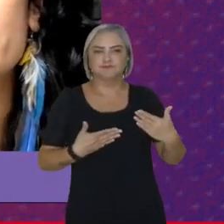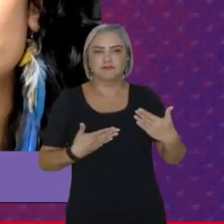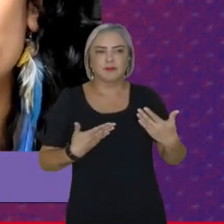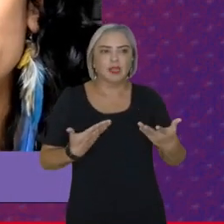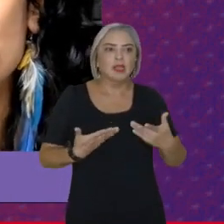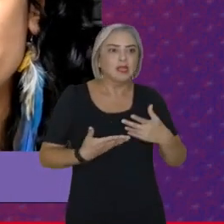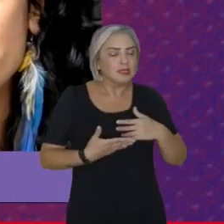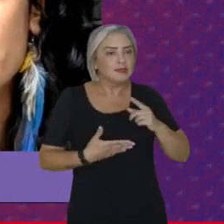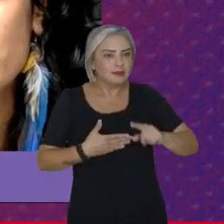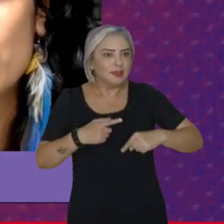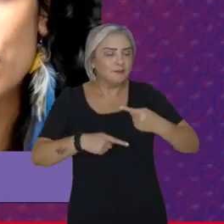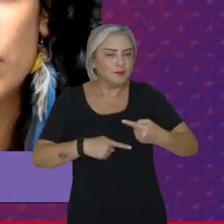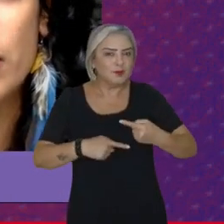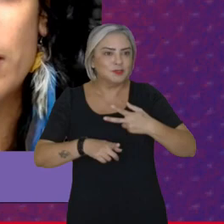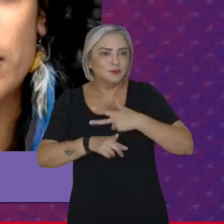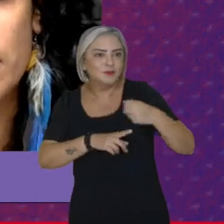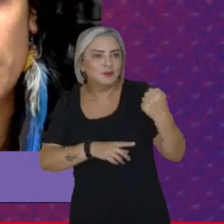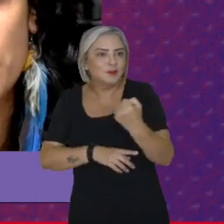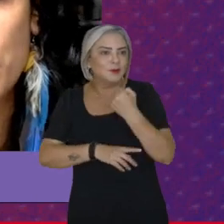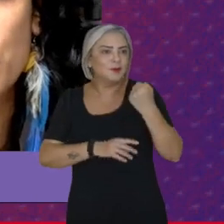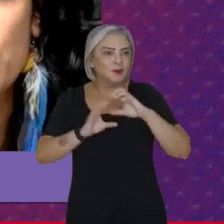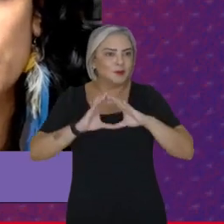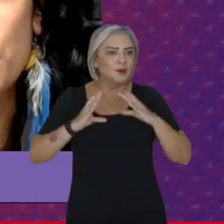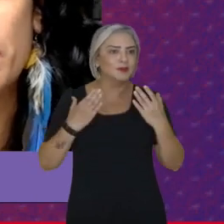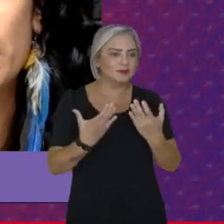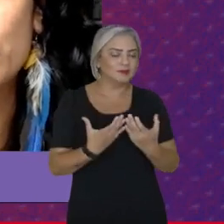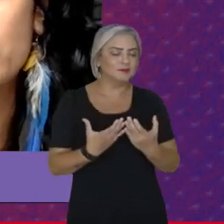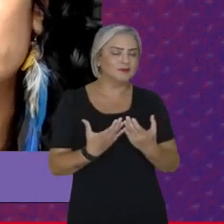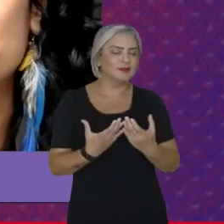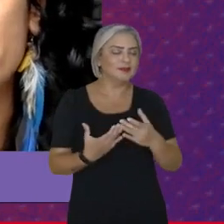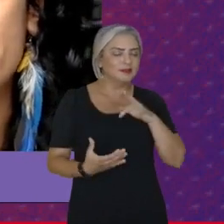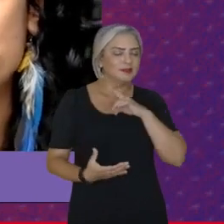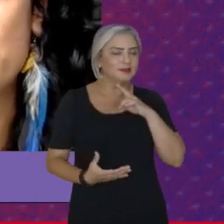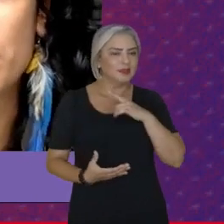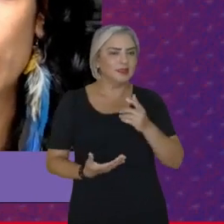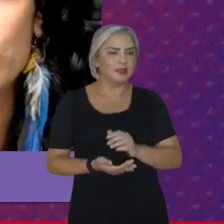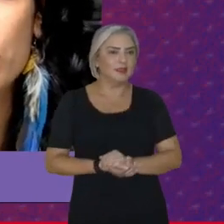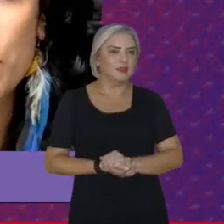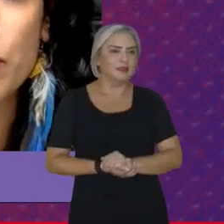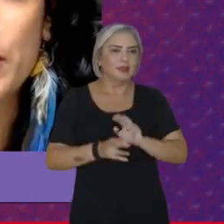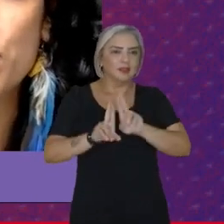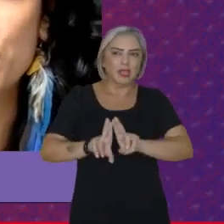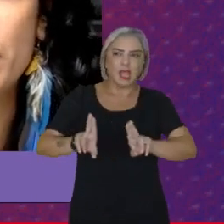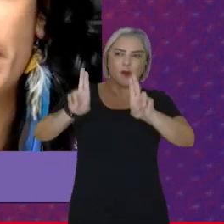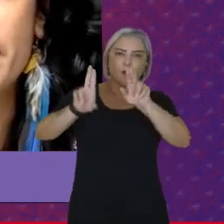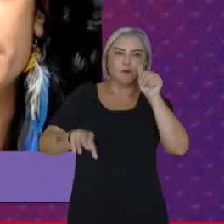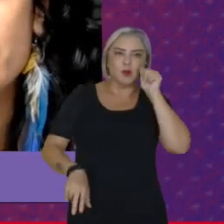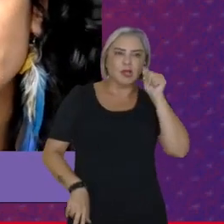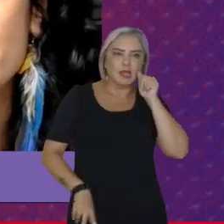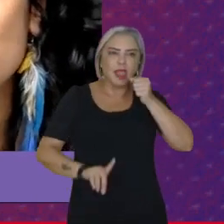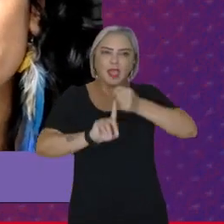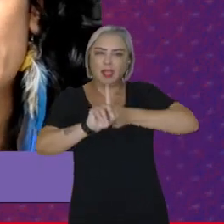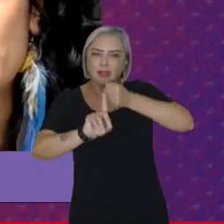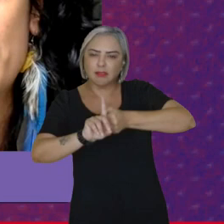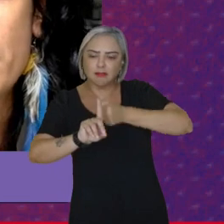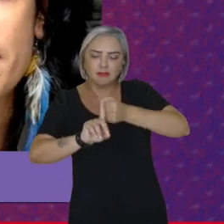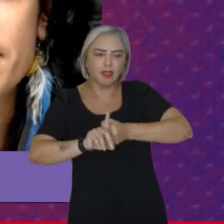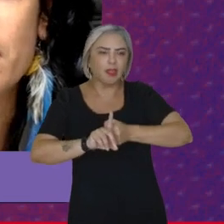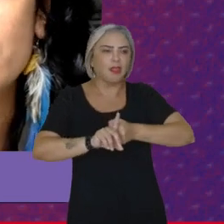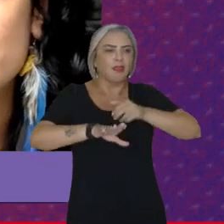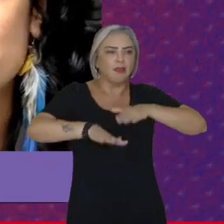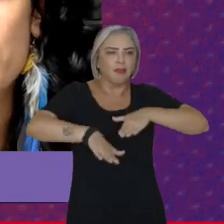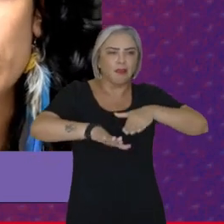muitas conquistas coletivas que a gente teve por meio da luta das mulheres, por meio da luta do movimento de mulheres, do